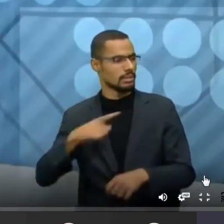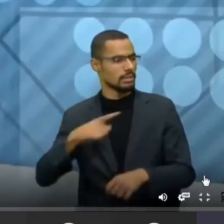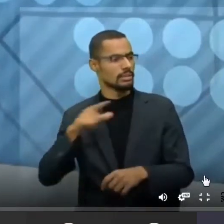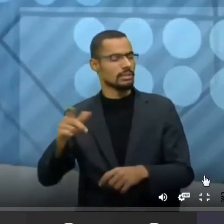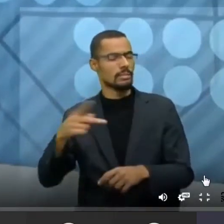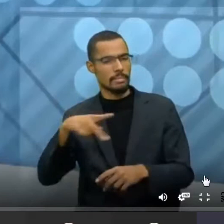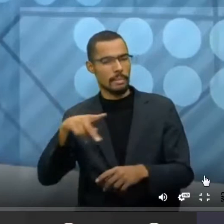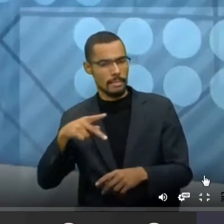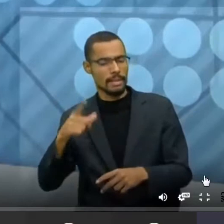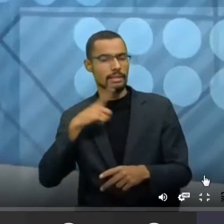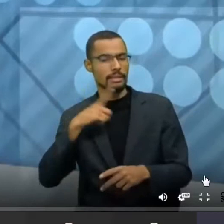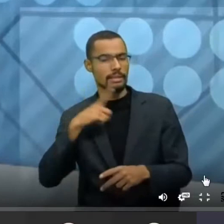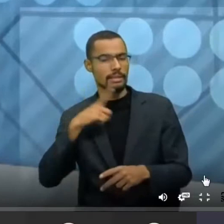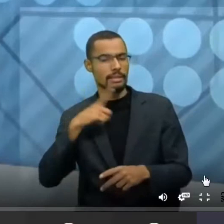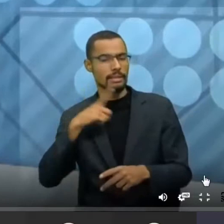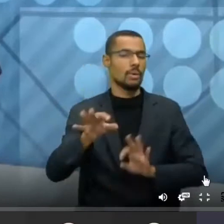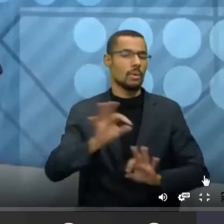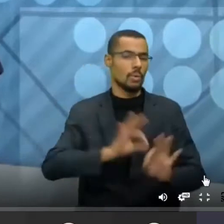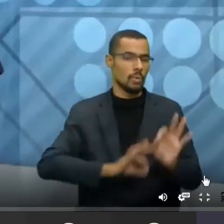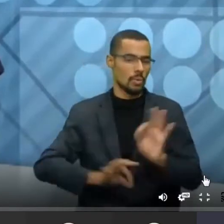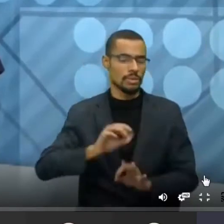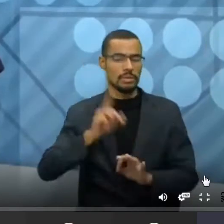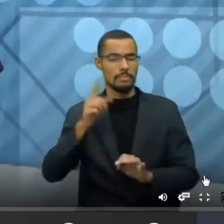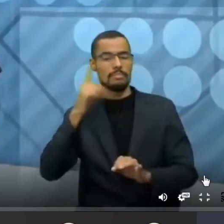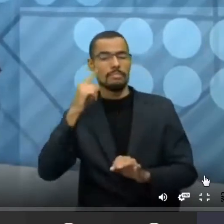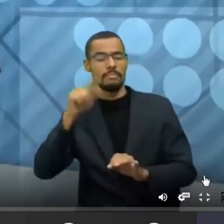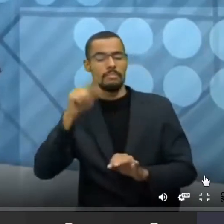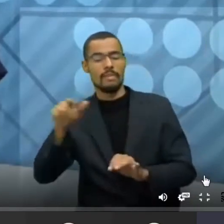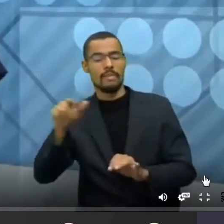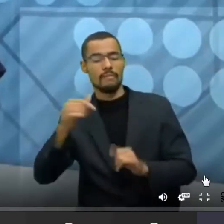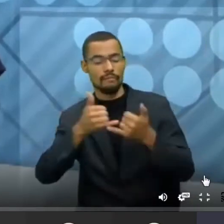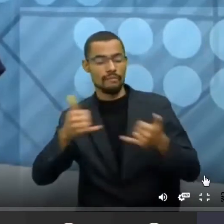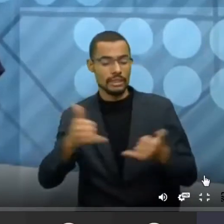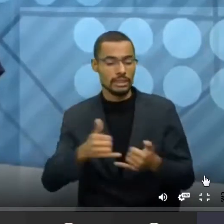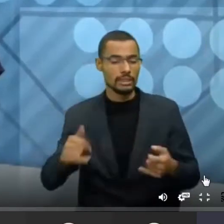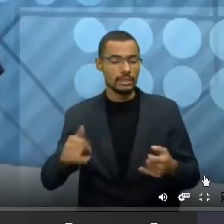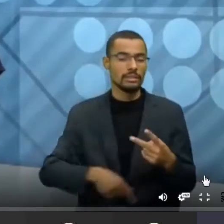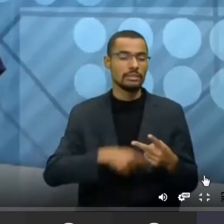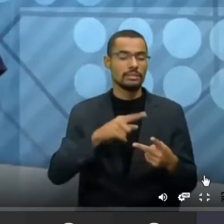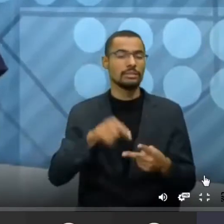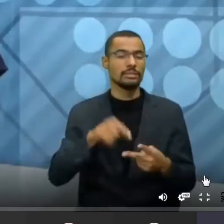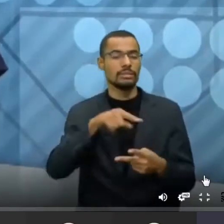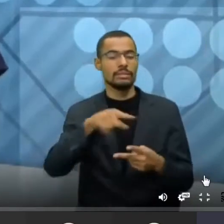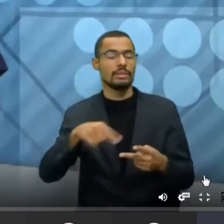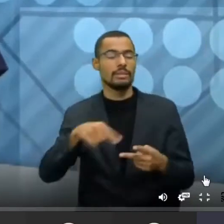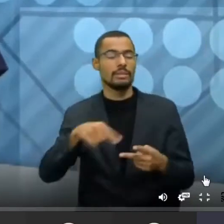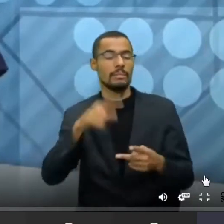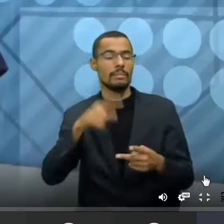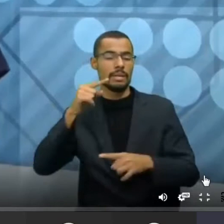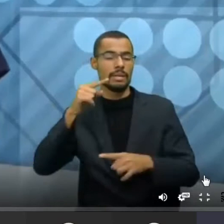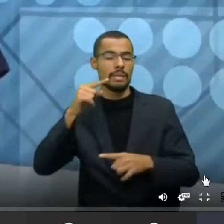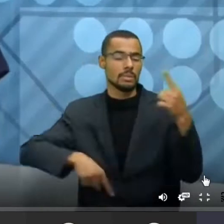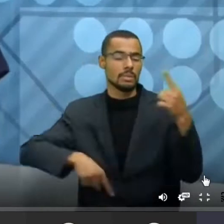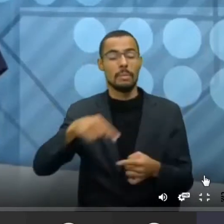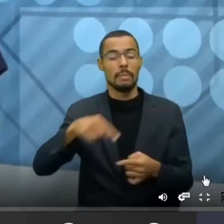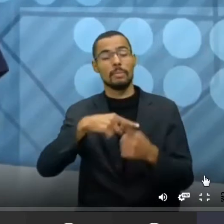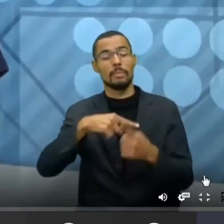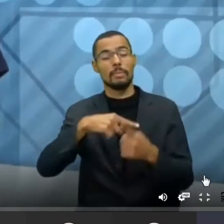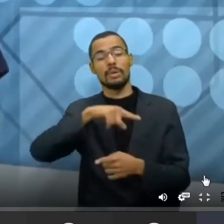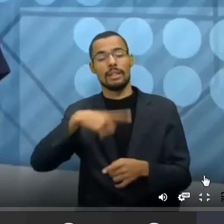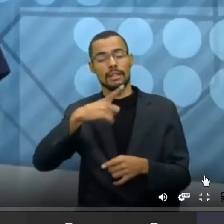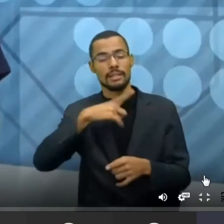papila filiforme por causa da estrutura que é em formato de um fio. Eu tenho uma papila nessa região circunvalada, porque ela